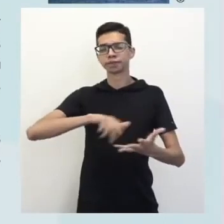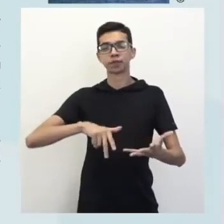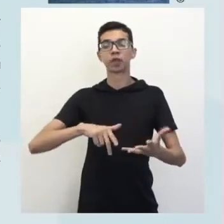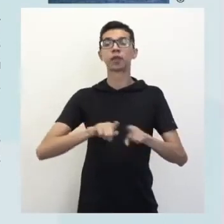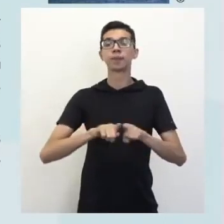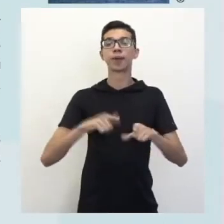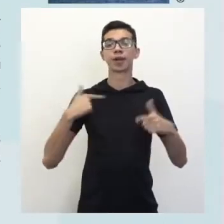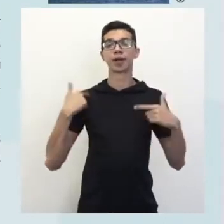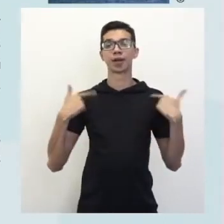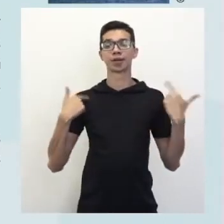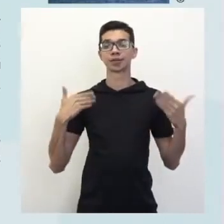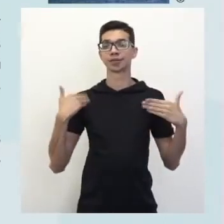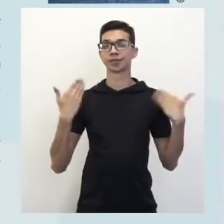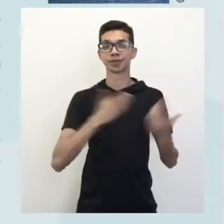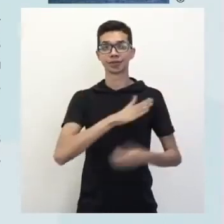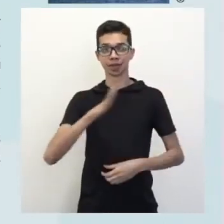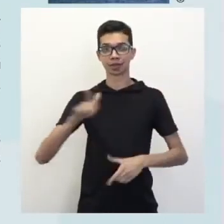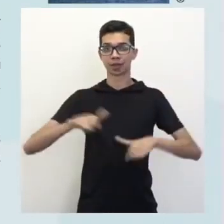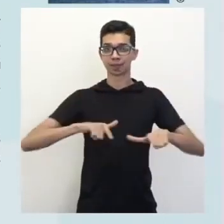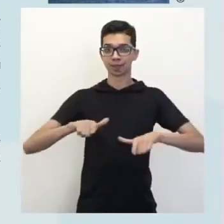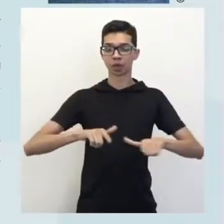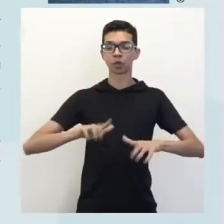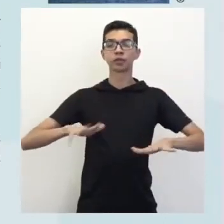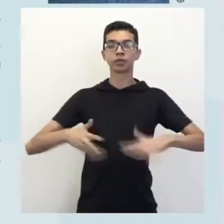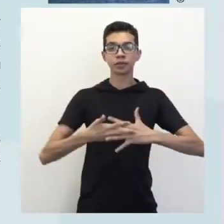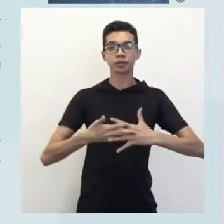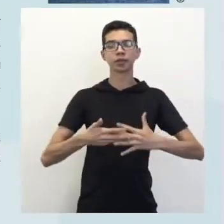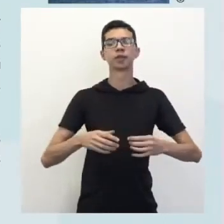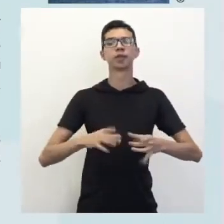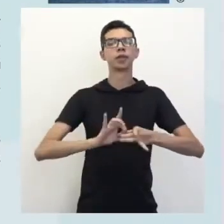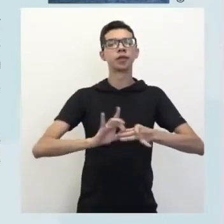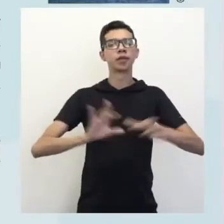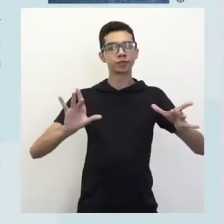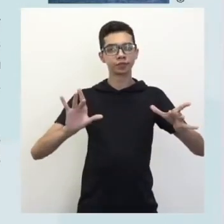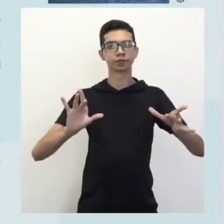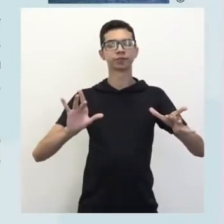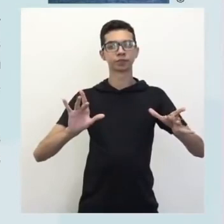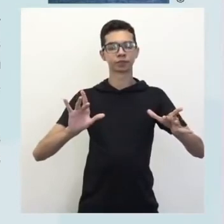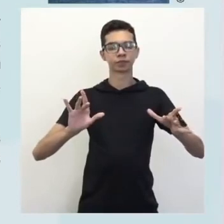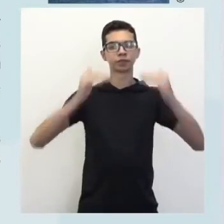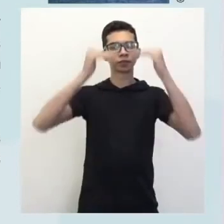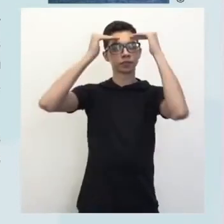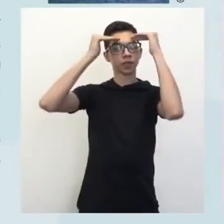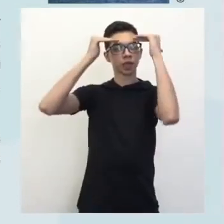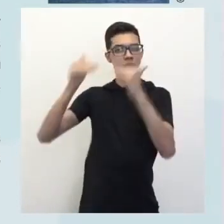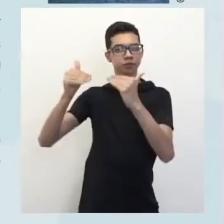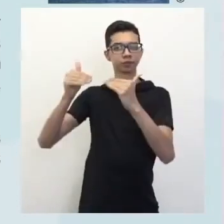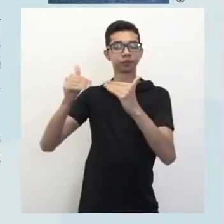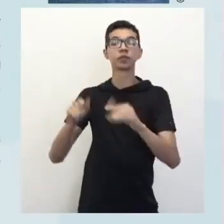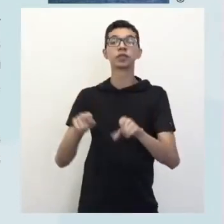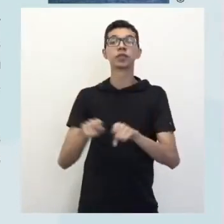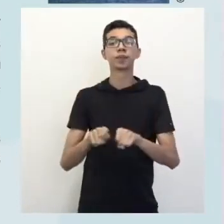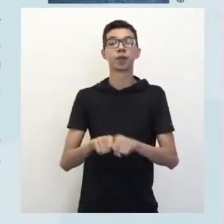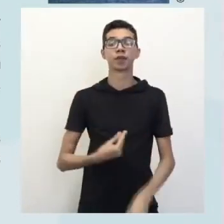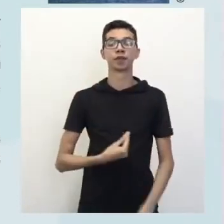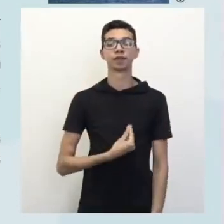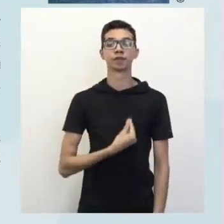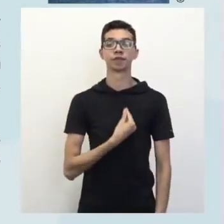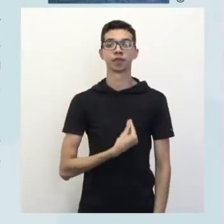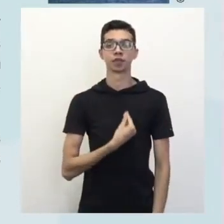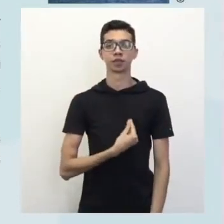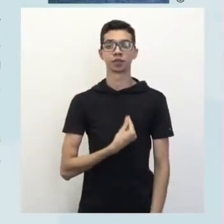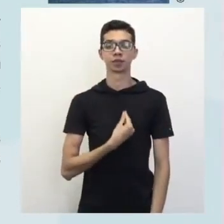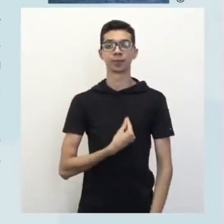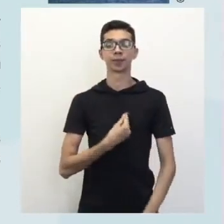trabalho, à cidadania, à liberdade, à dignidade, ao respeito e à convivência familiar e